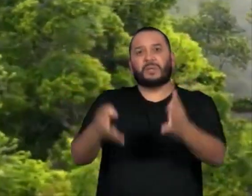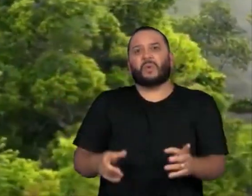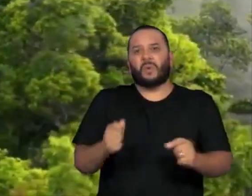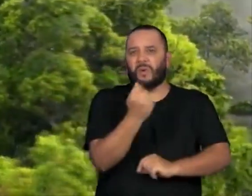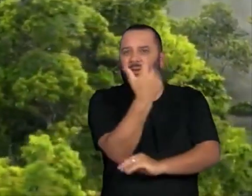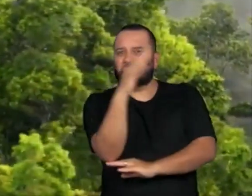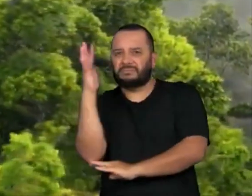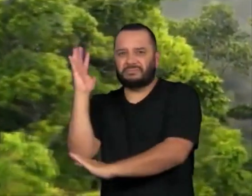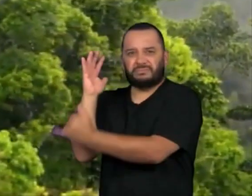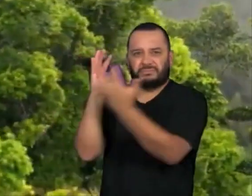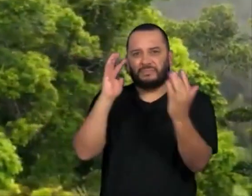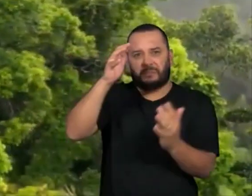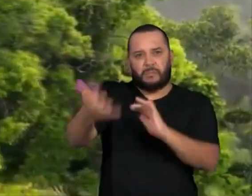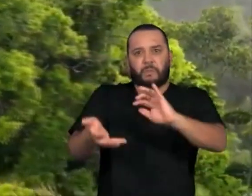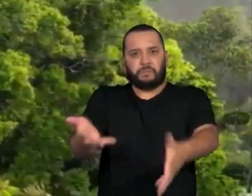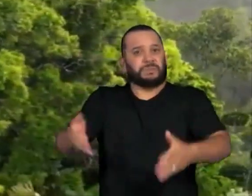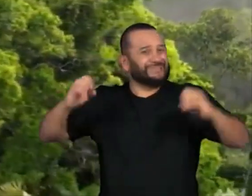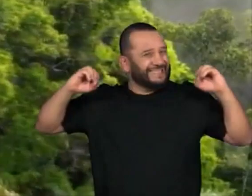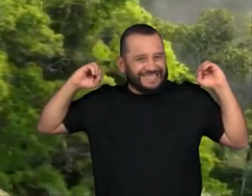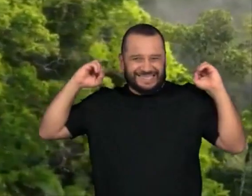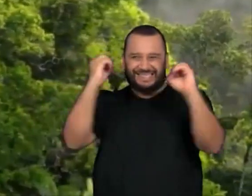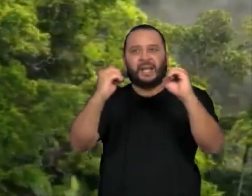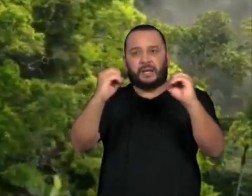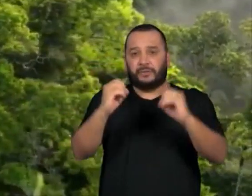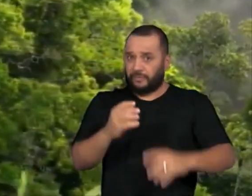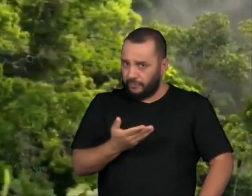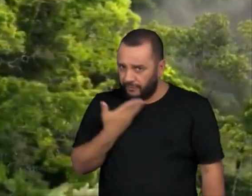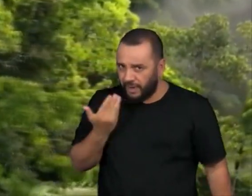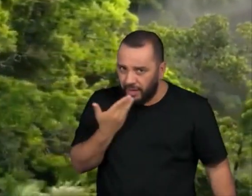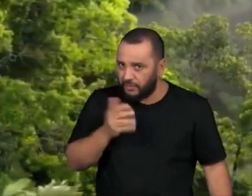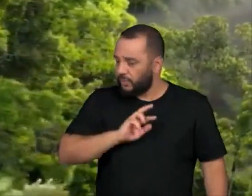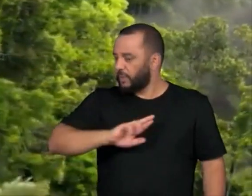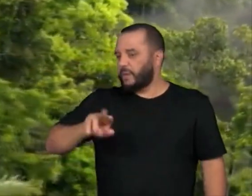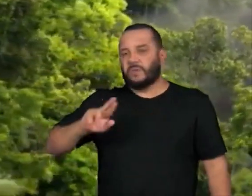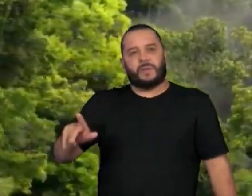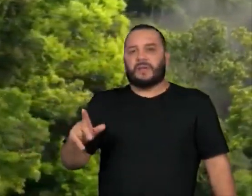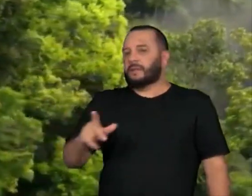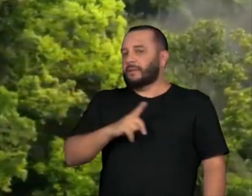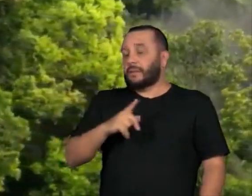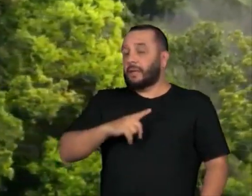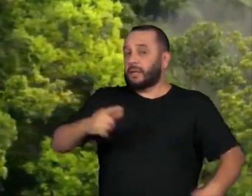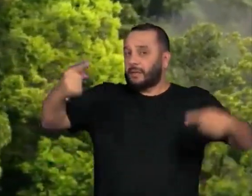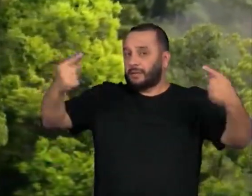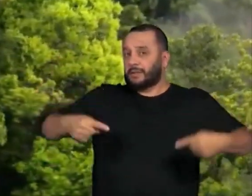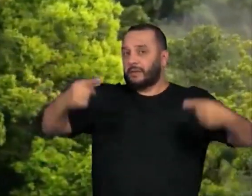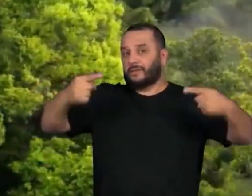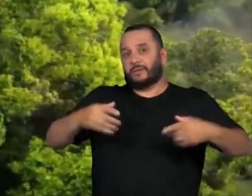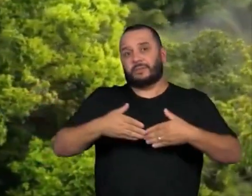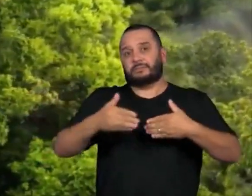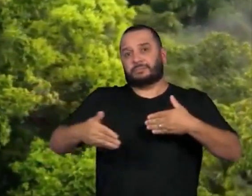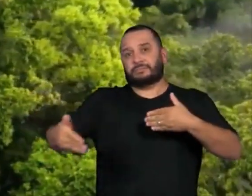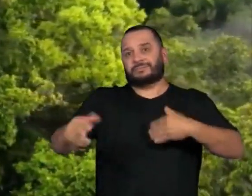será fácil. O novo governo vai enfrentar muitos desafios pela frente.